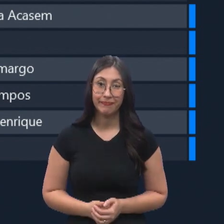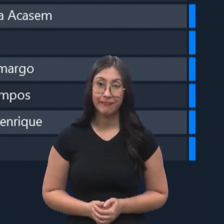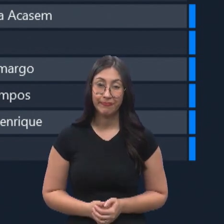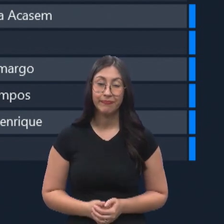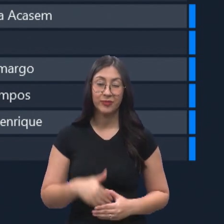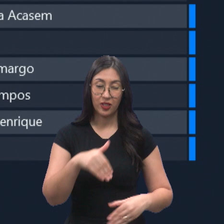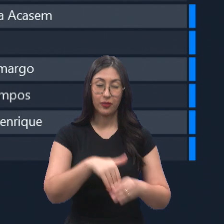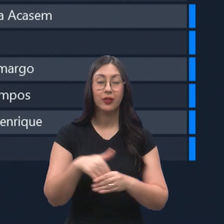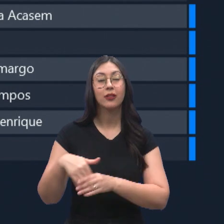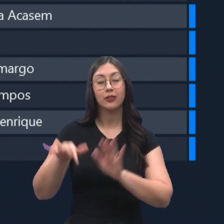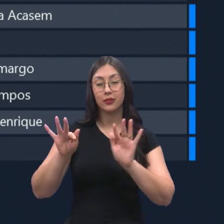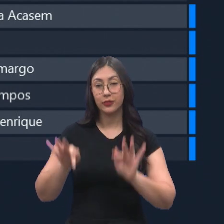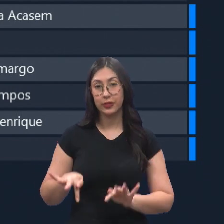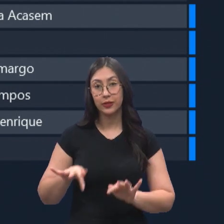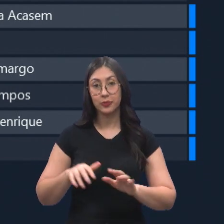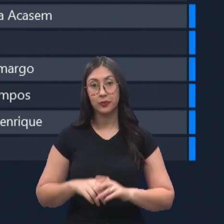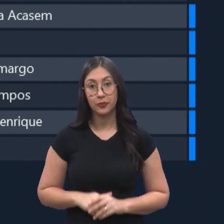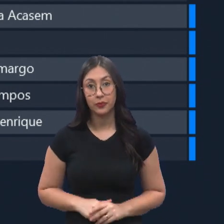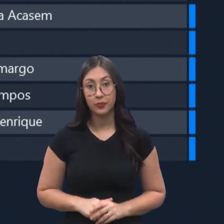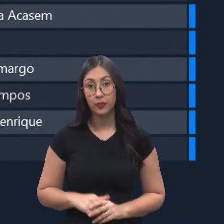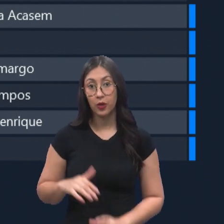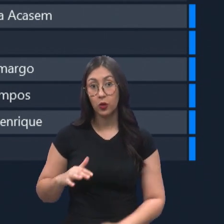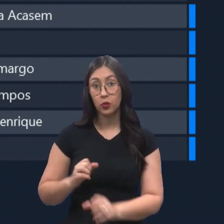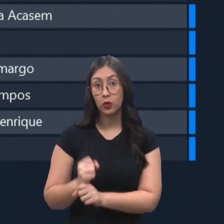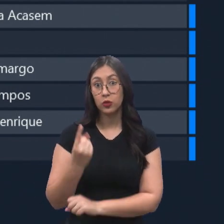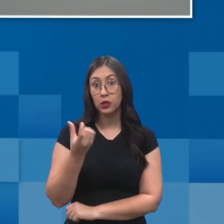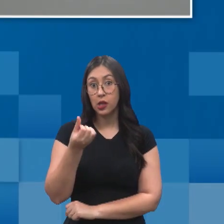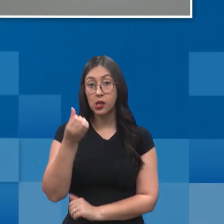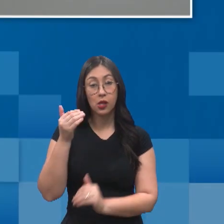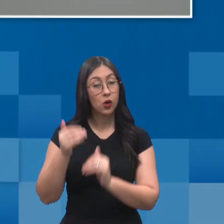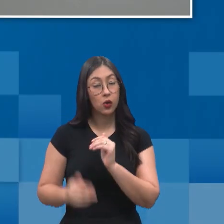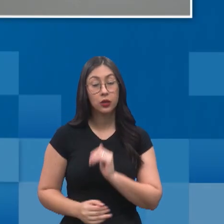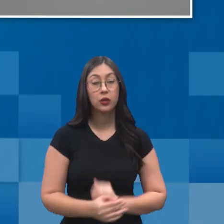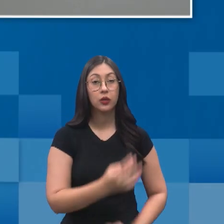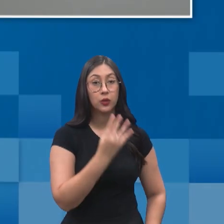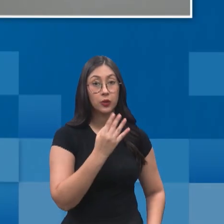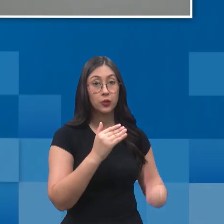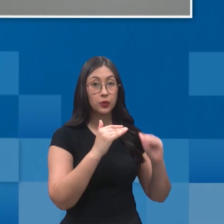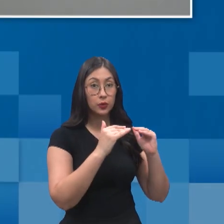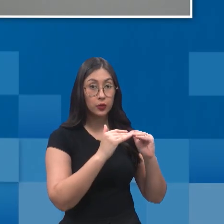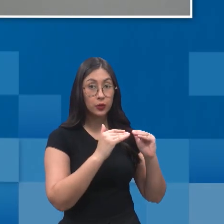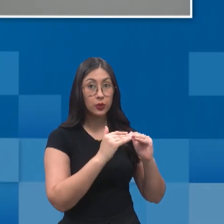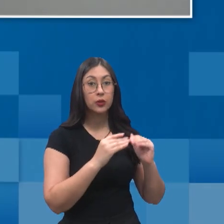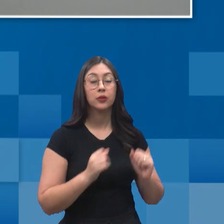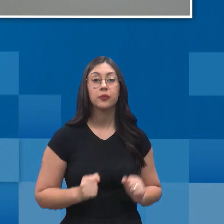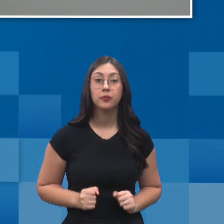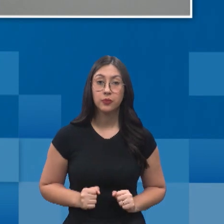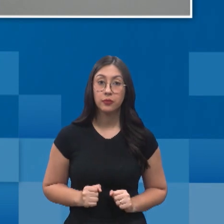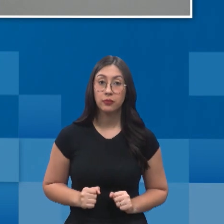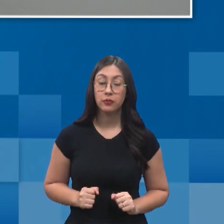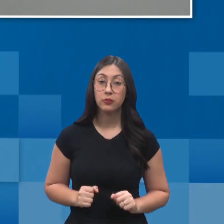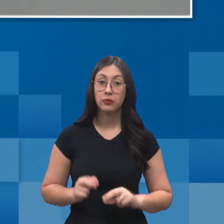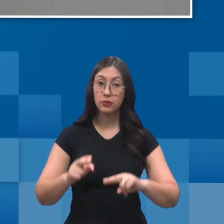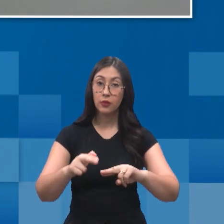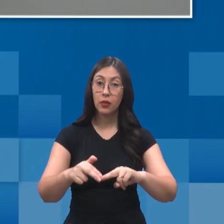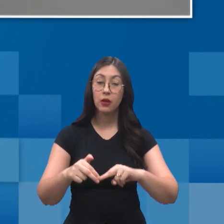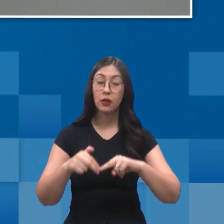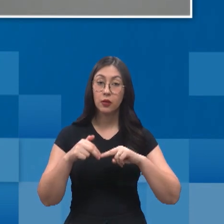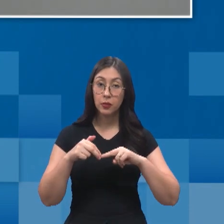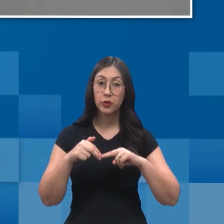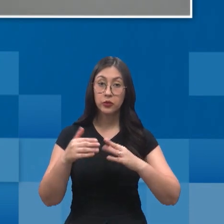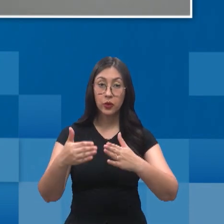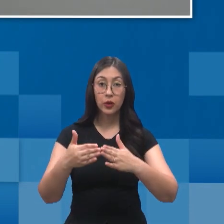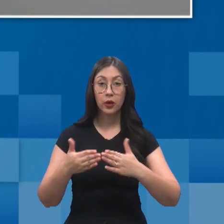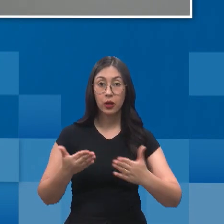Encerrada a votação. 16 votos contrários, 4 votos favoráveis. 4 votos favoráveis, 16 votos contrários. O